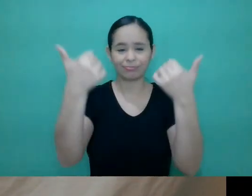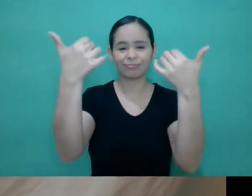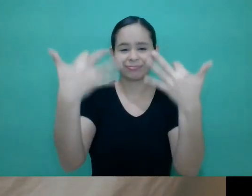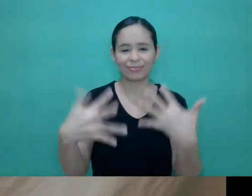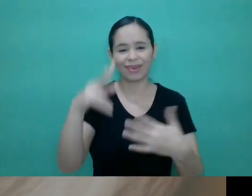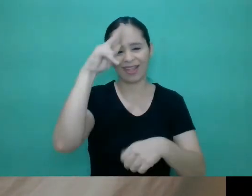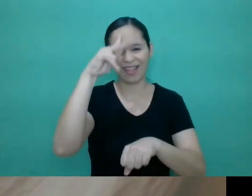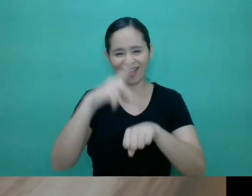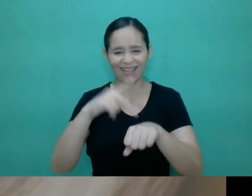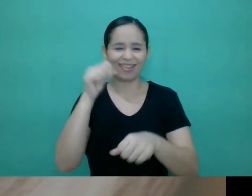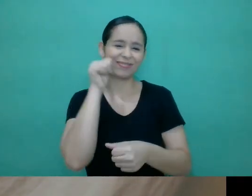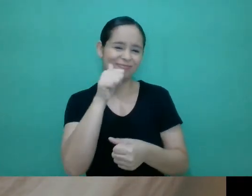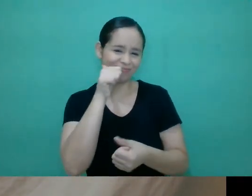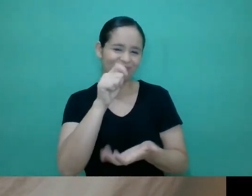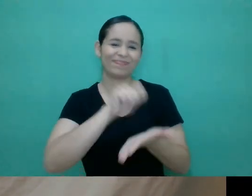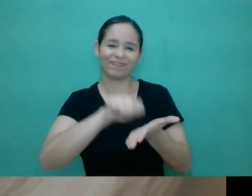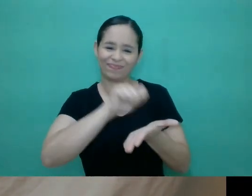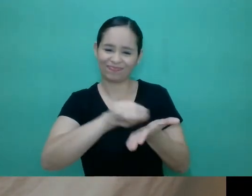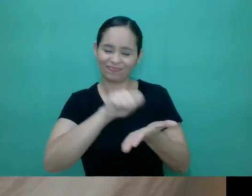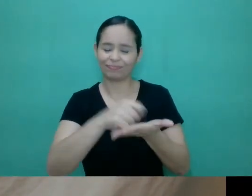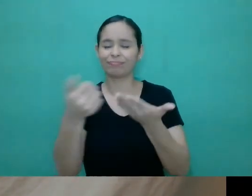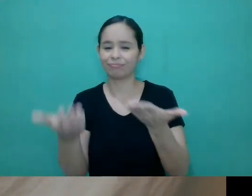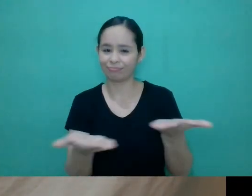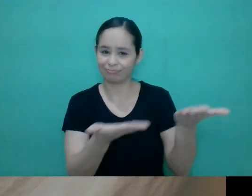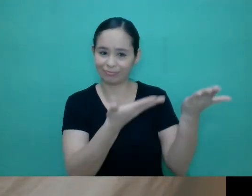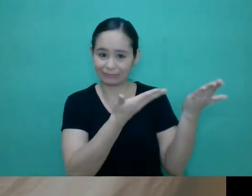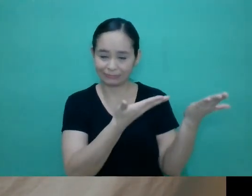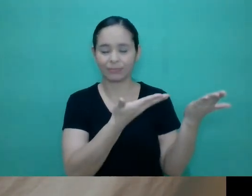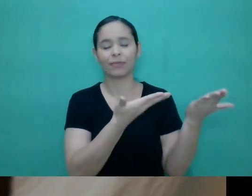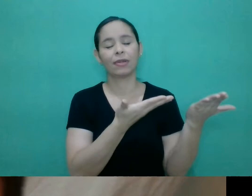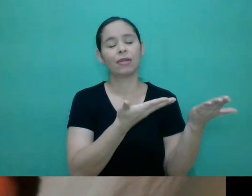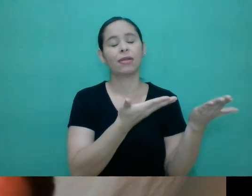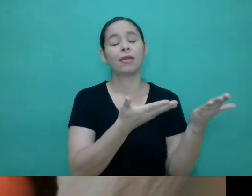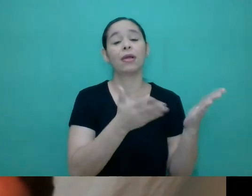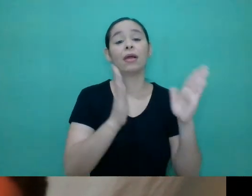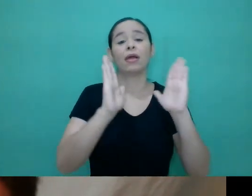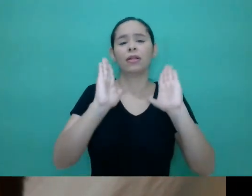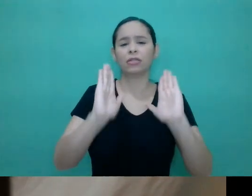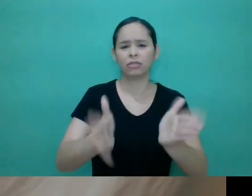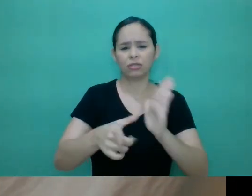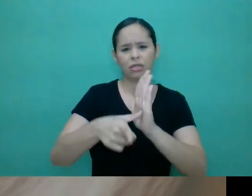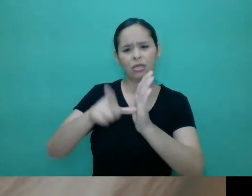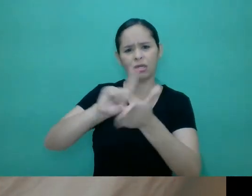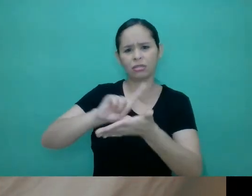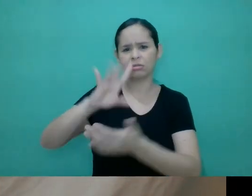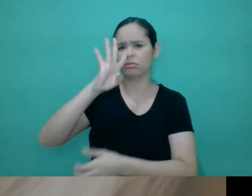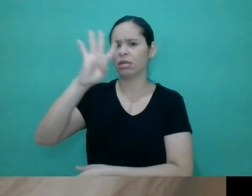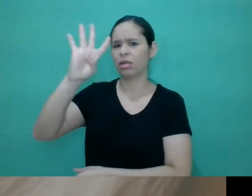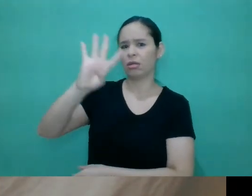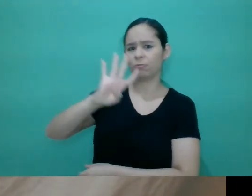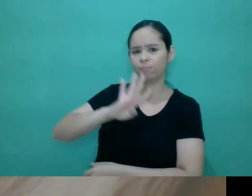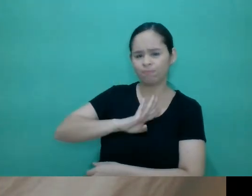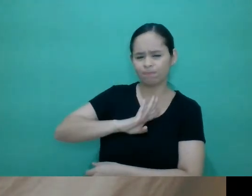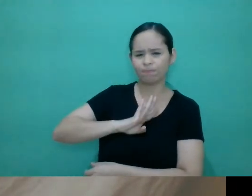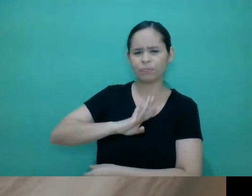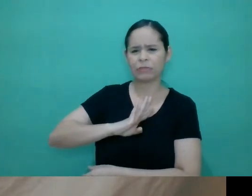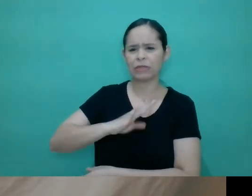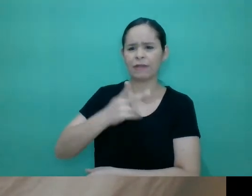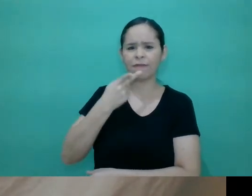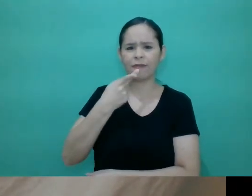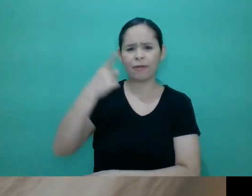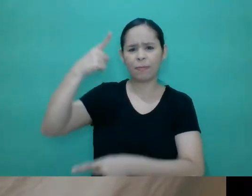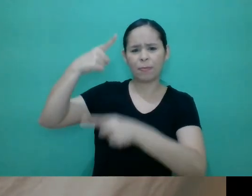Taubira, nesse mesmo ensaio, ela foi acusada, né, de não falar sobre a